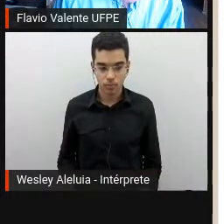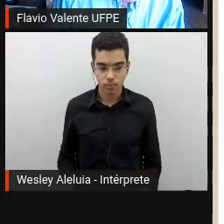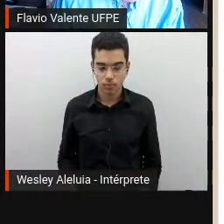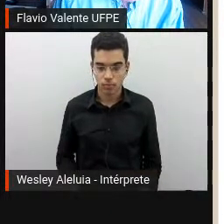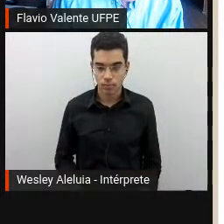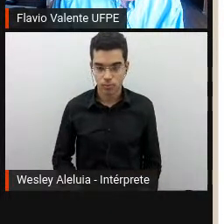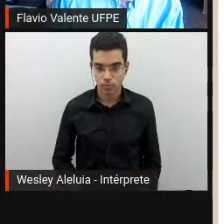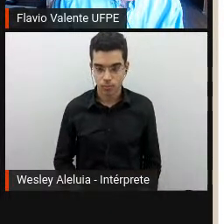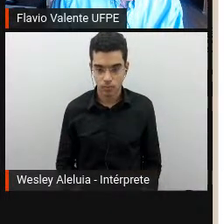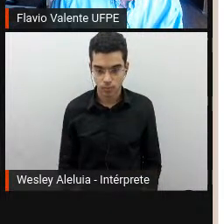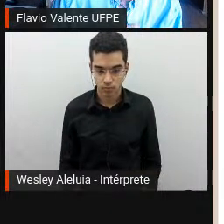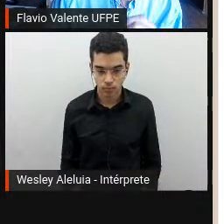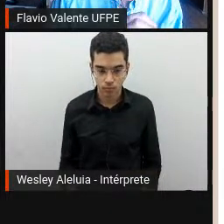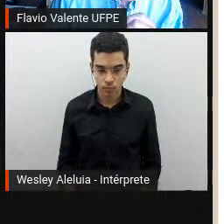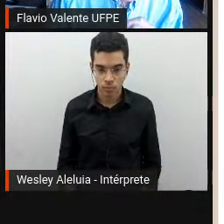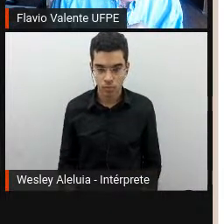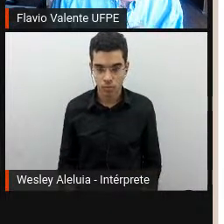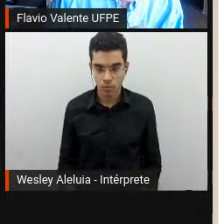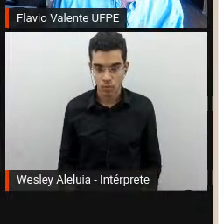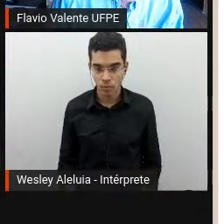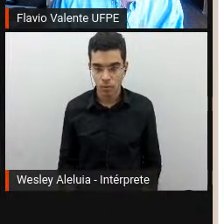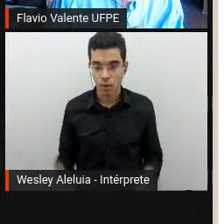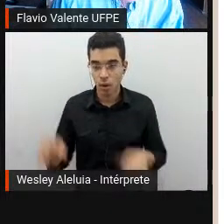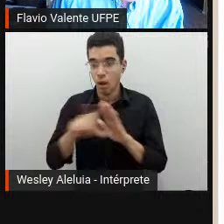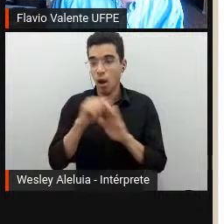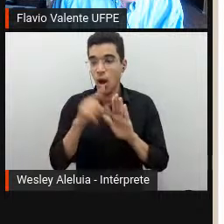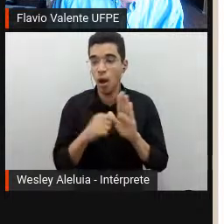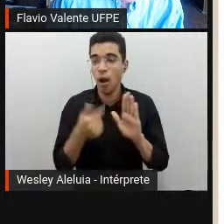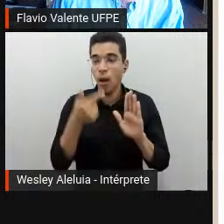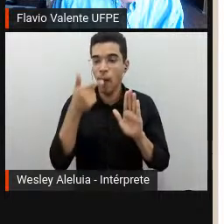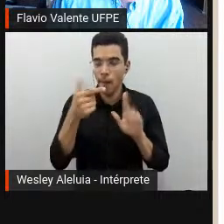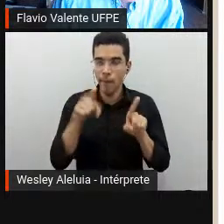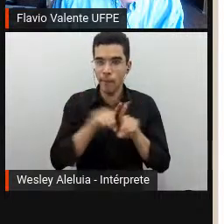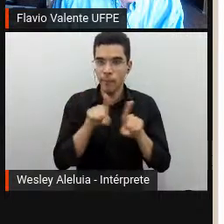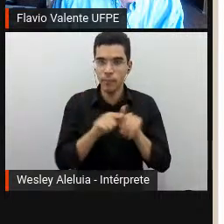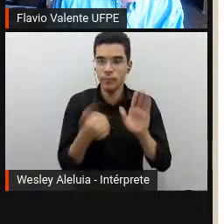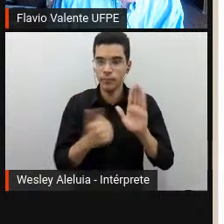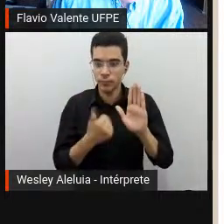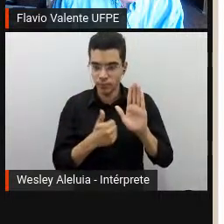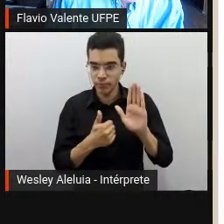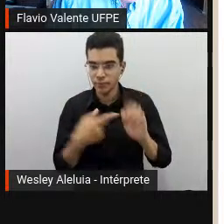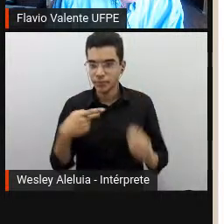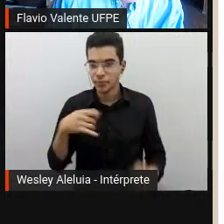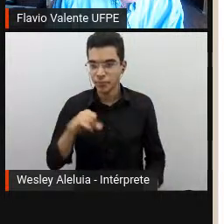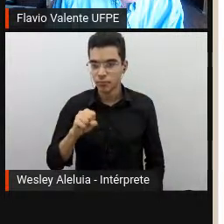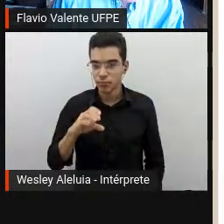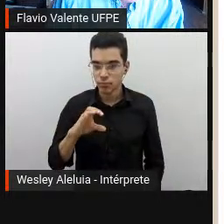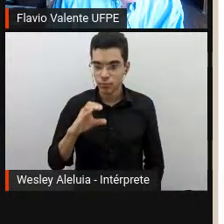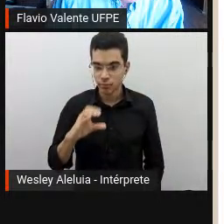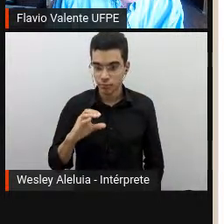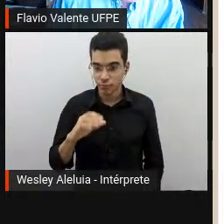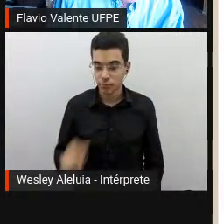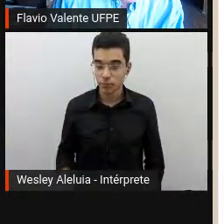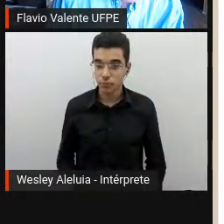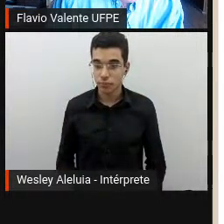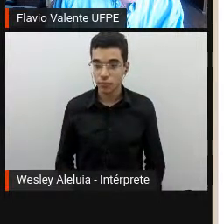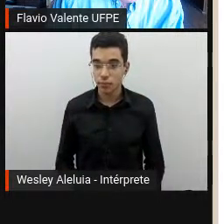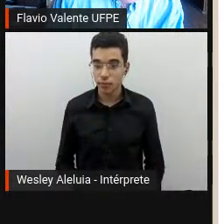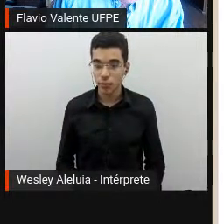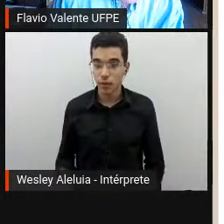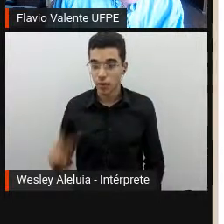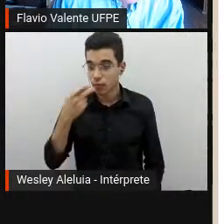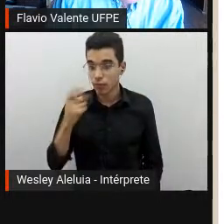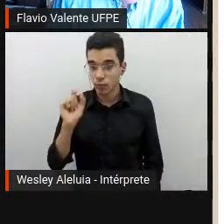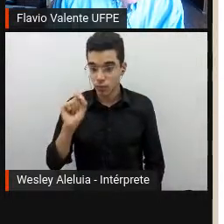Nos termos dos artigos 2 e 11 do PIDESC, as obrigações do Estado no que concerne ao direito humano à alimentação adequada são as seguintes.